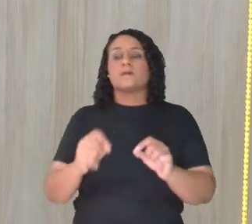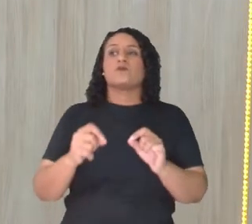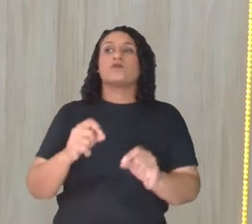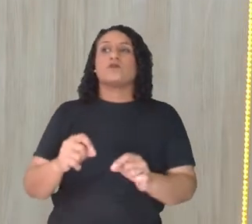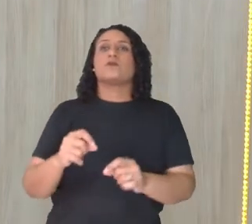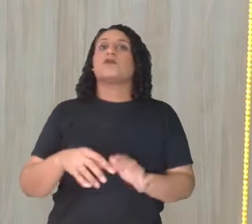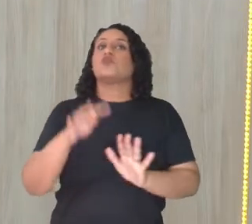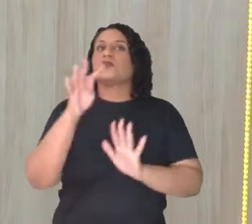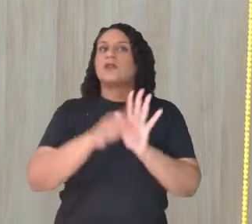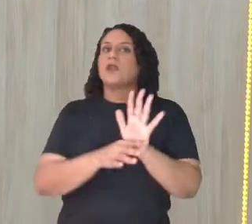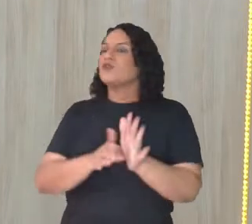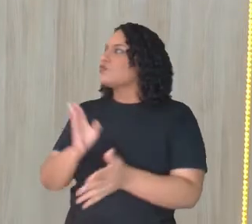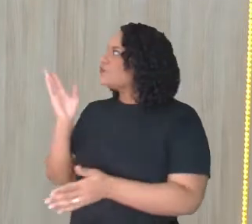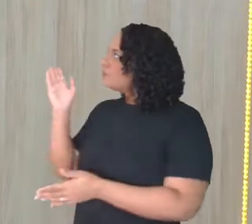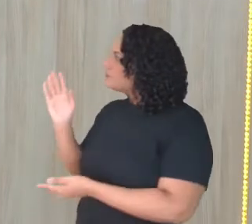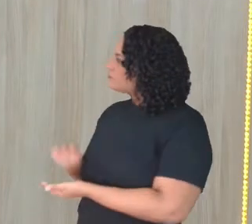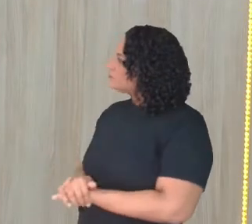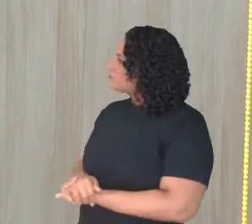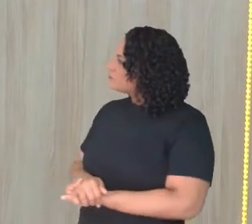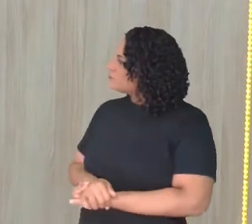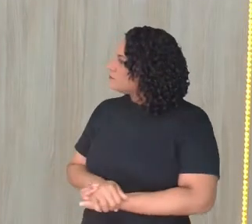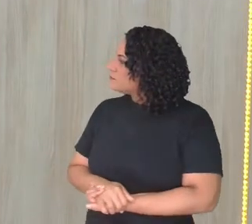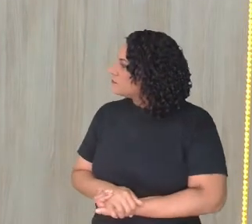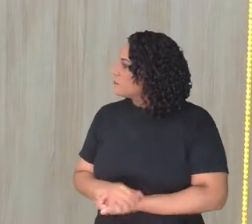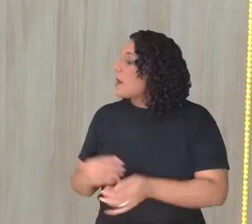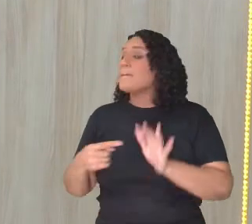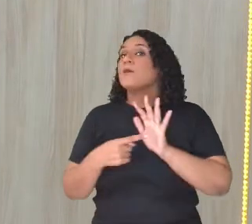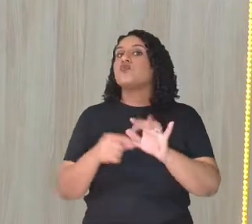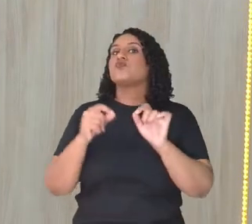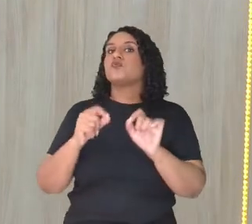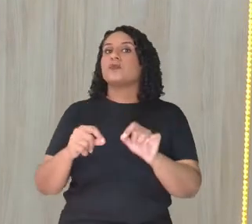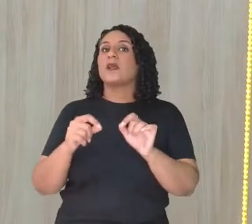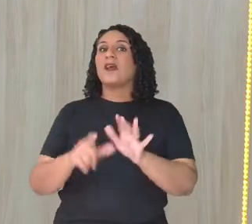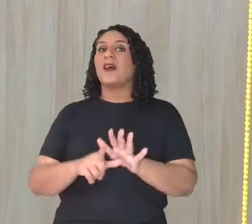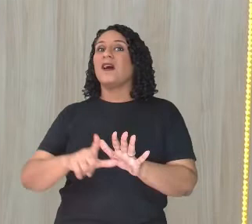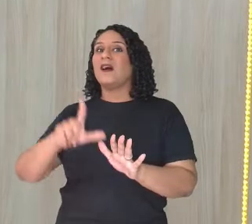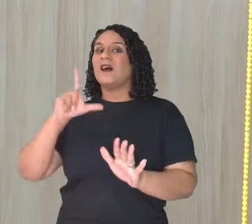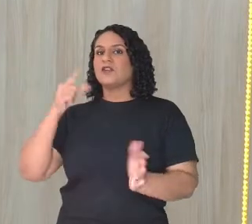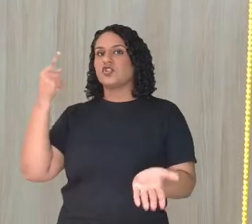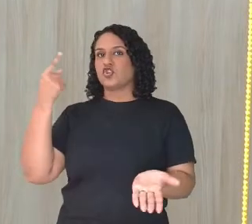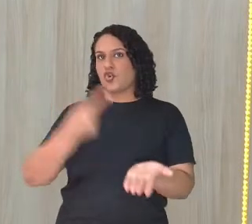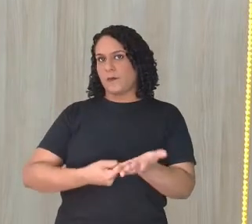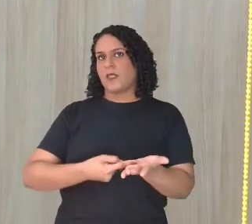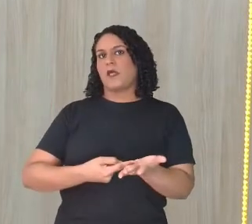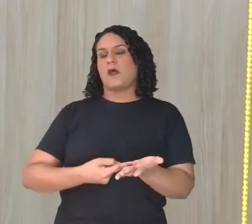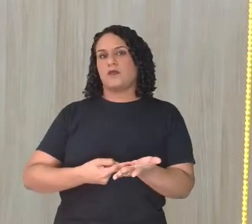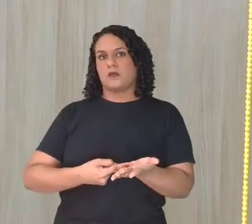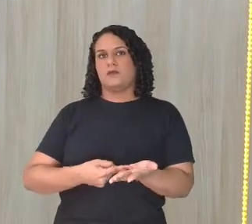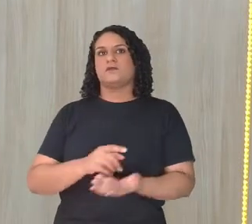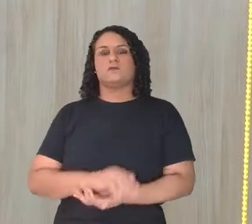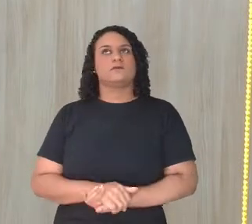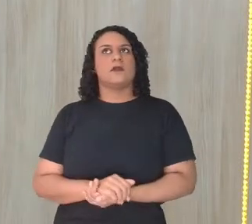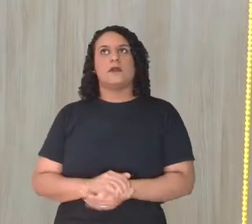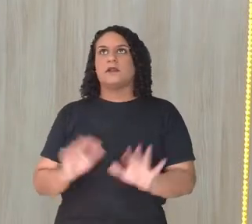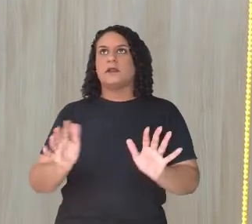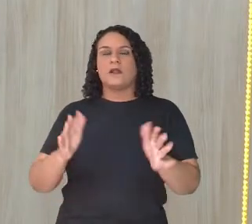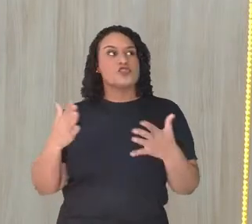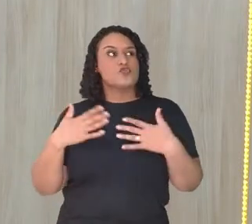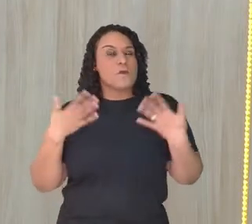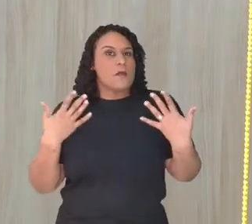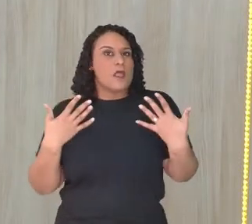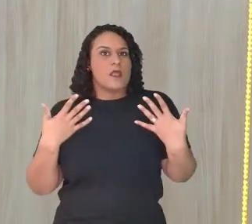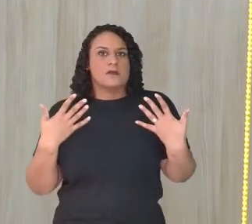no textinho, que eu sempre estou dizendo, ó, algo previamente estabelecido. Não é nada